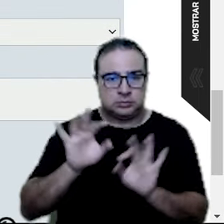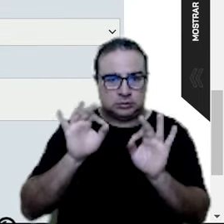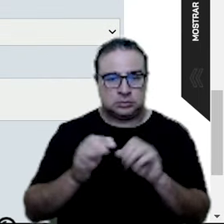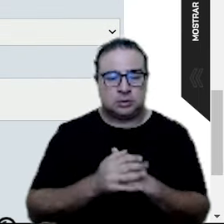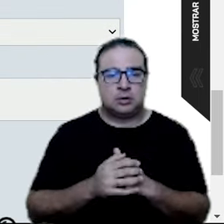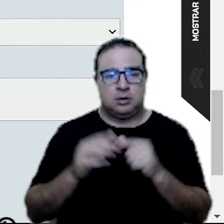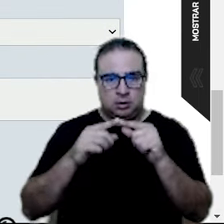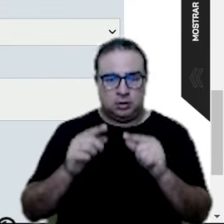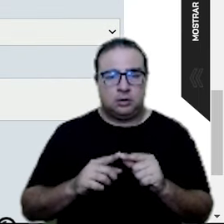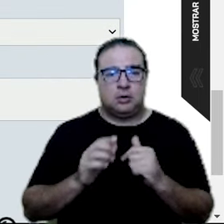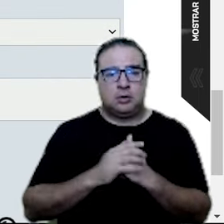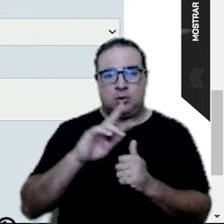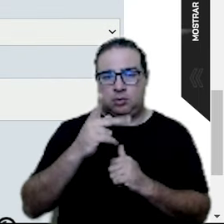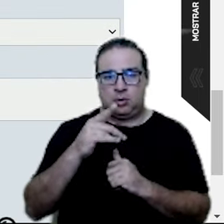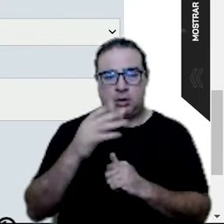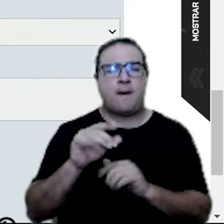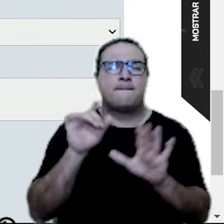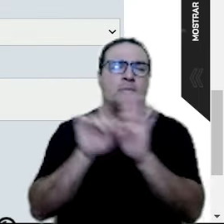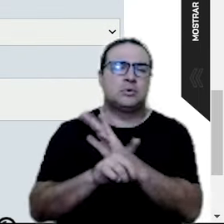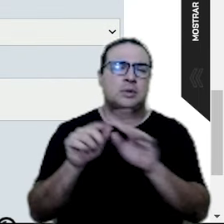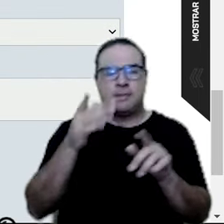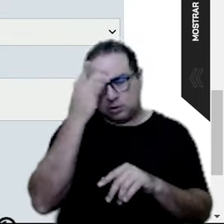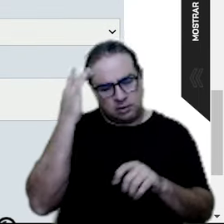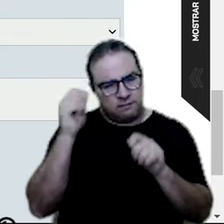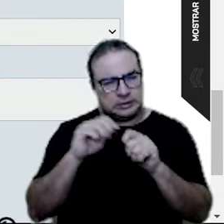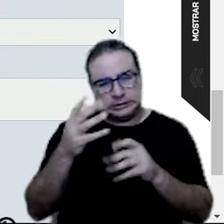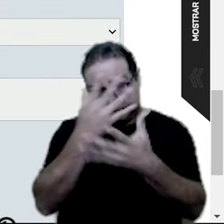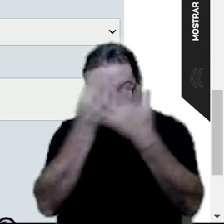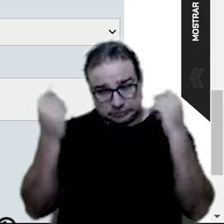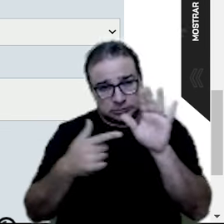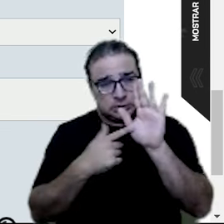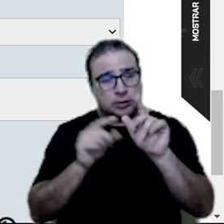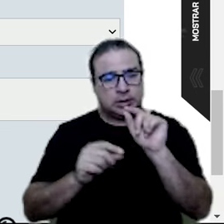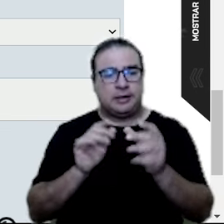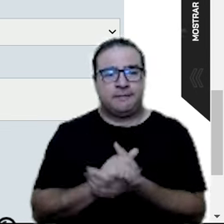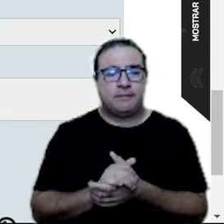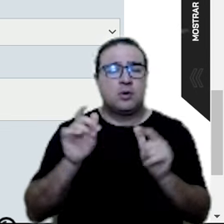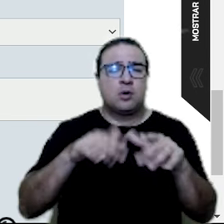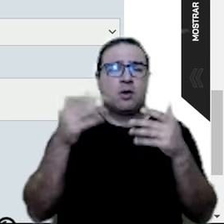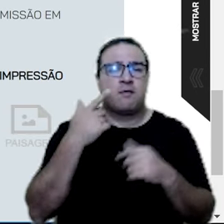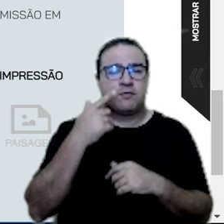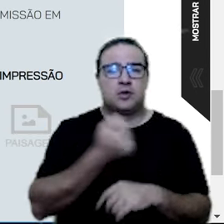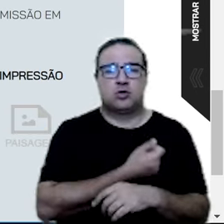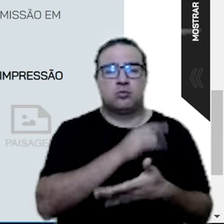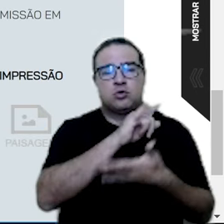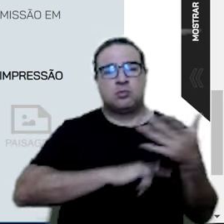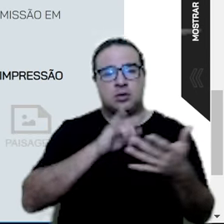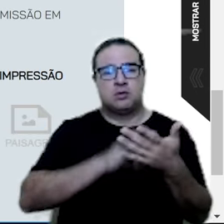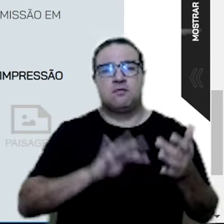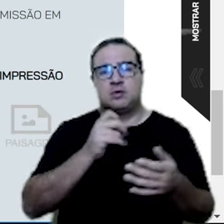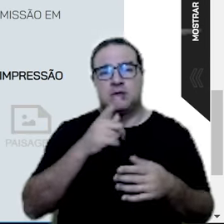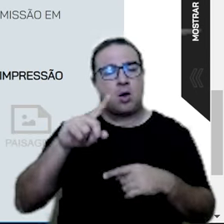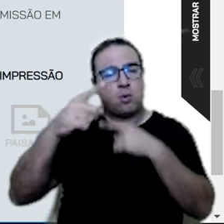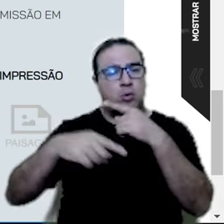visualizo no nosso caso né homologação uma pergunta também que o pessoal faz esqueci de apontar isso aqui ó onde que a gente vê o número do documento